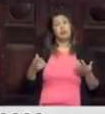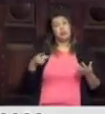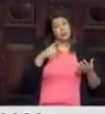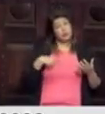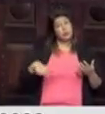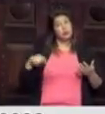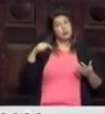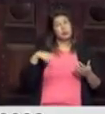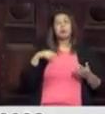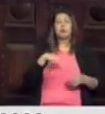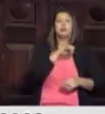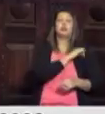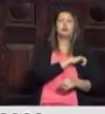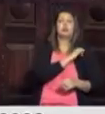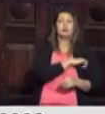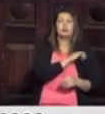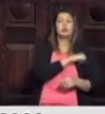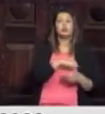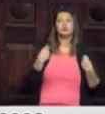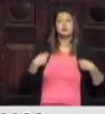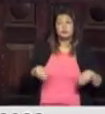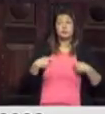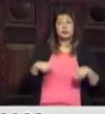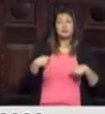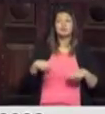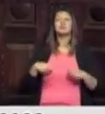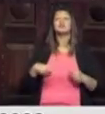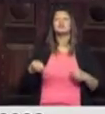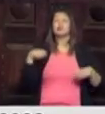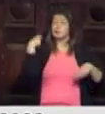a cidade do Rio de Janeiro nesse parlamento, vejo com muita